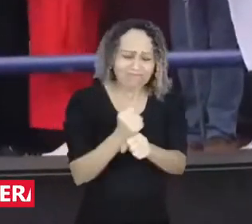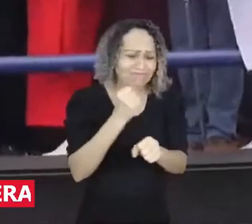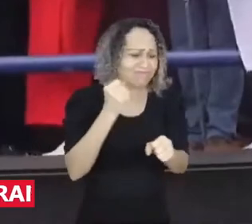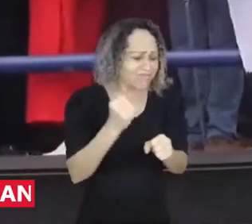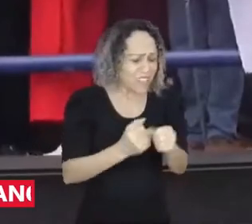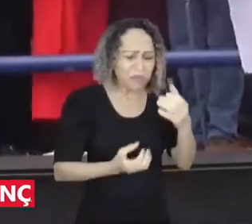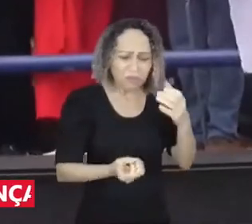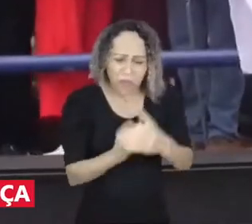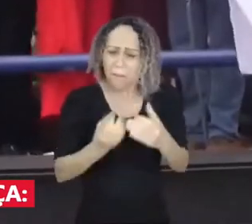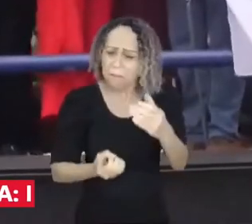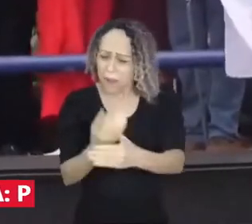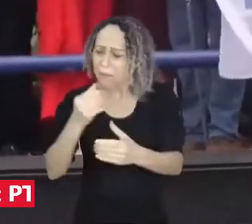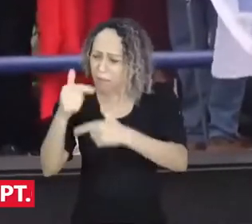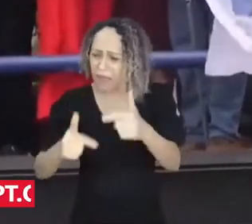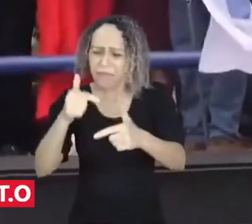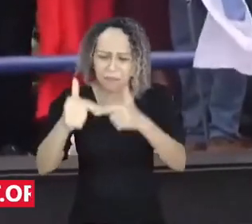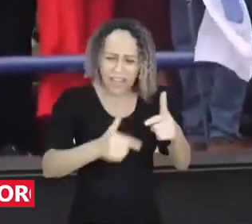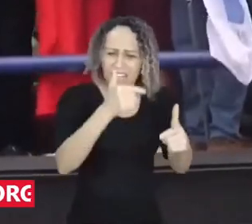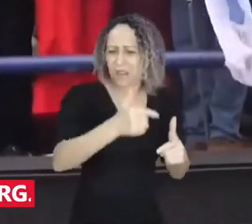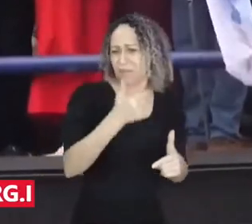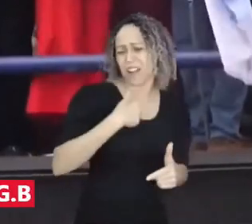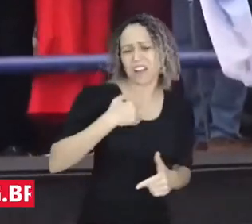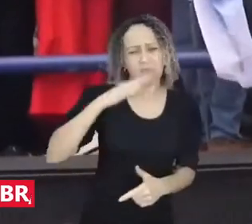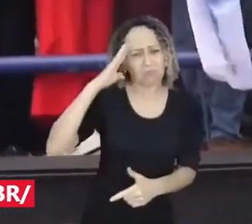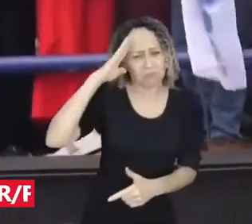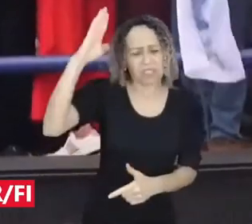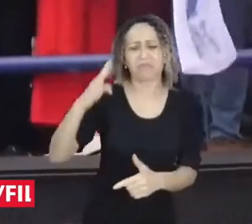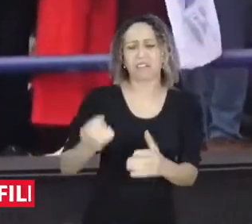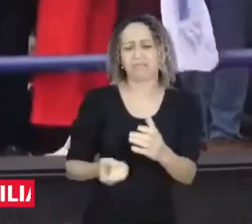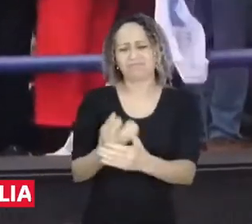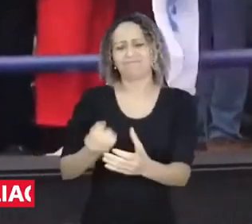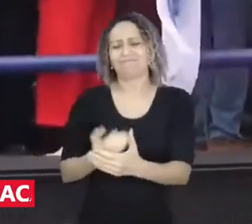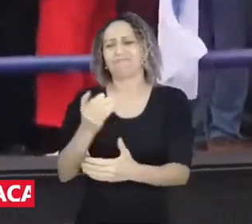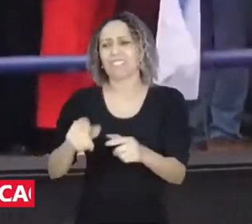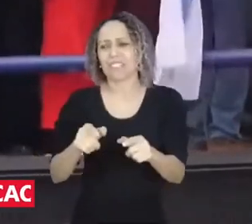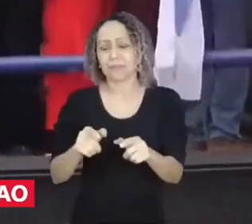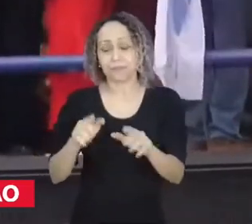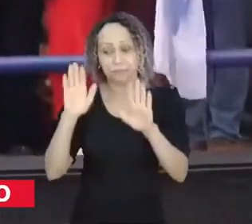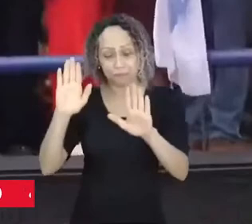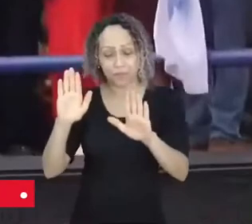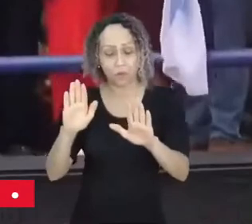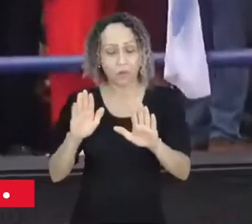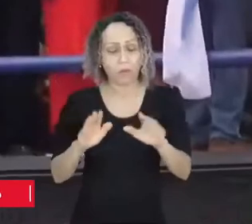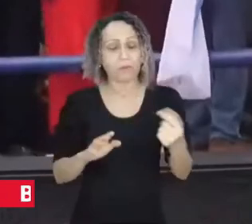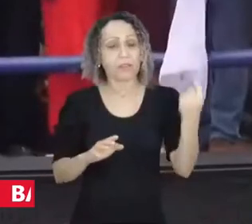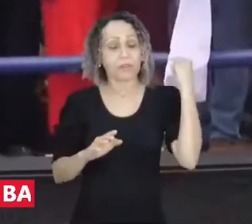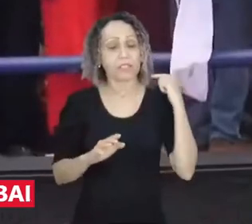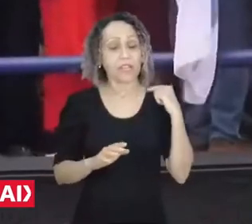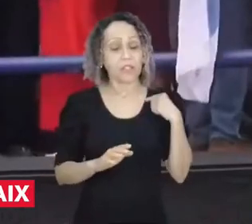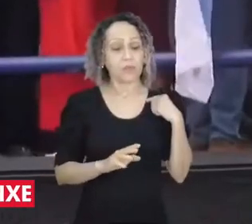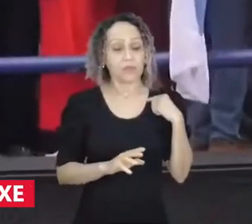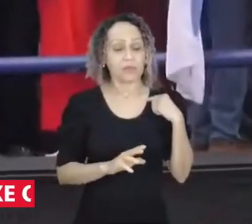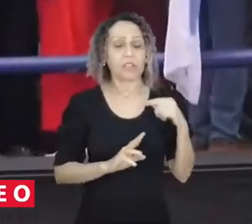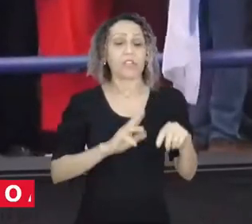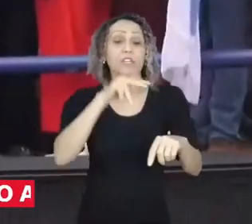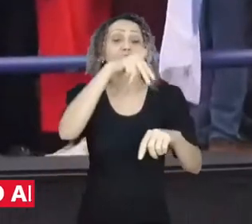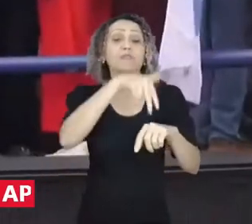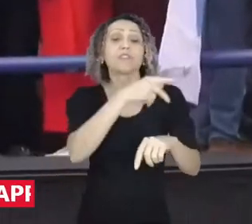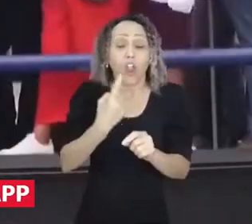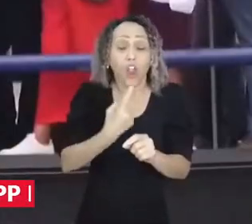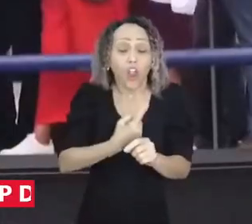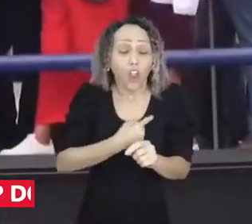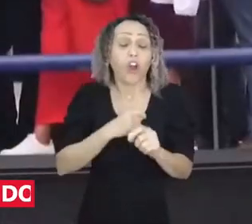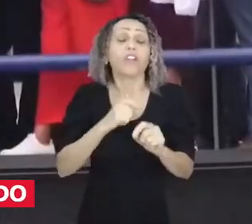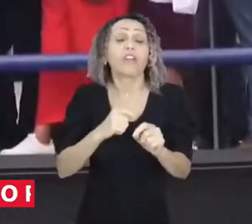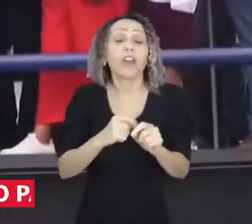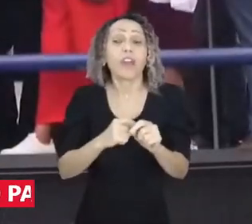Eu lembro, e vocês se lembram, que quando eu cheguei na presidência da República, a indústria naval estava quebrada.